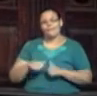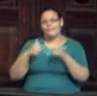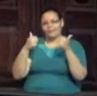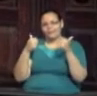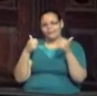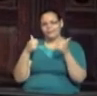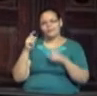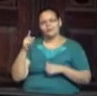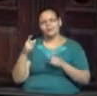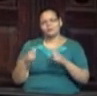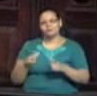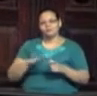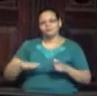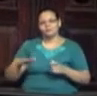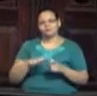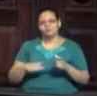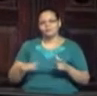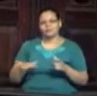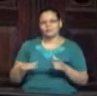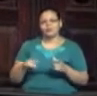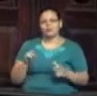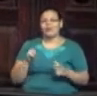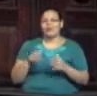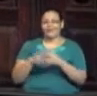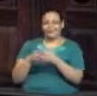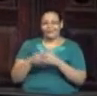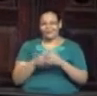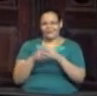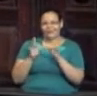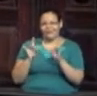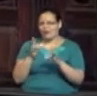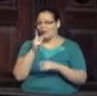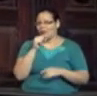fim à máfia dos carros-pipas.